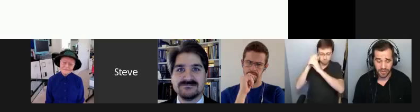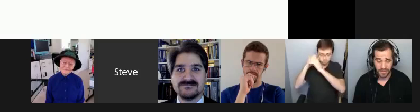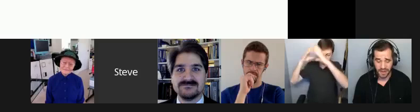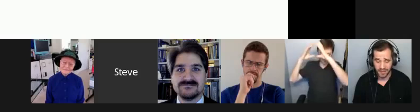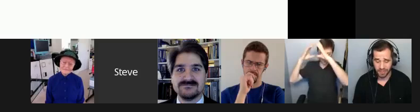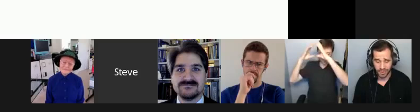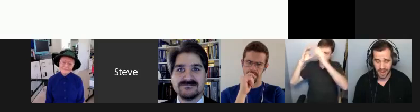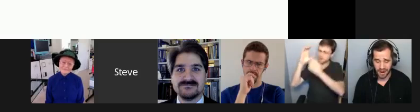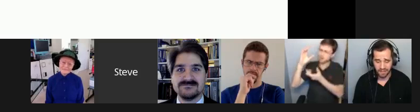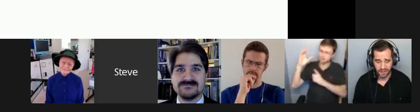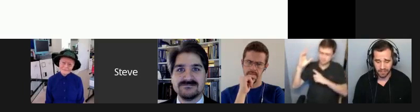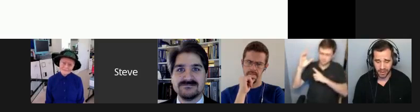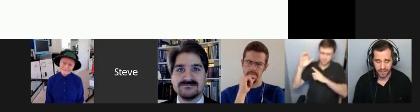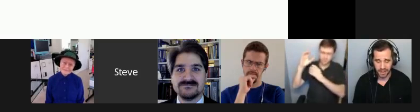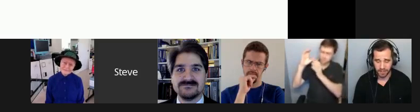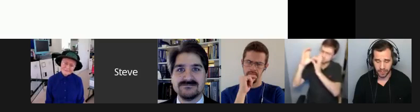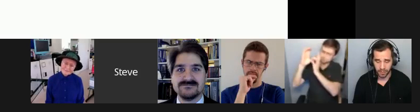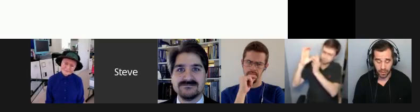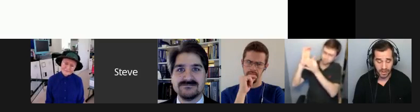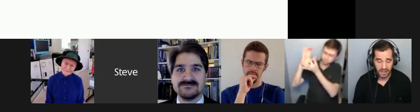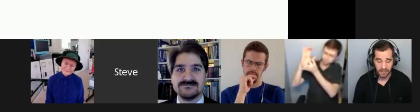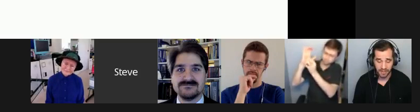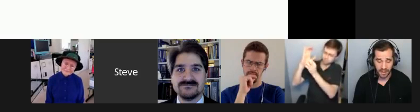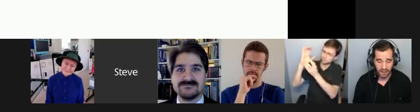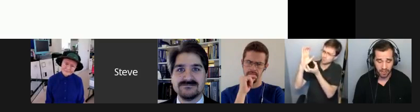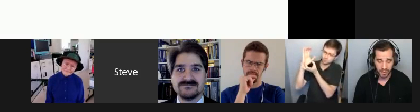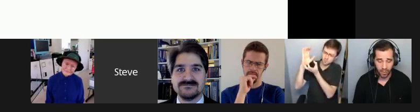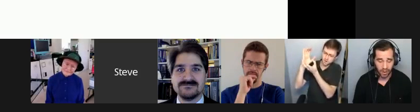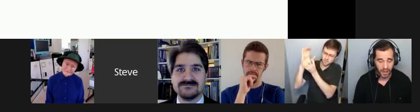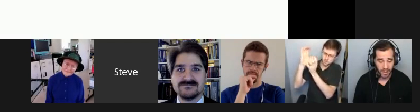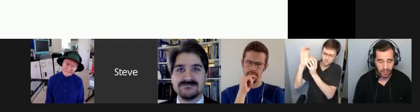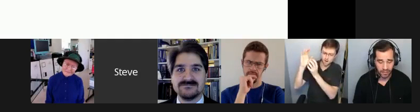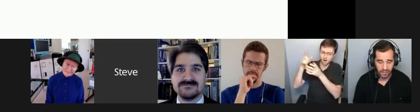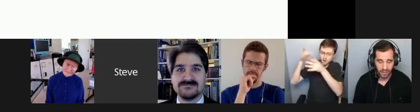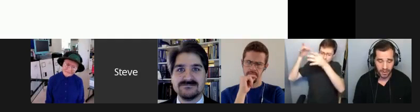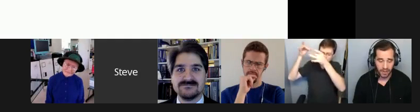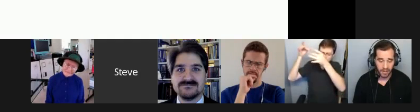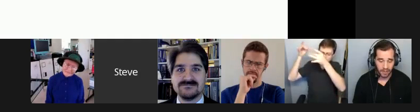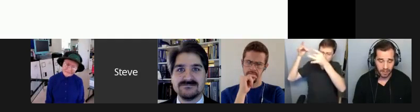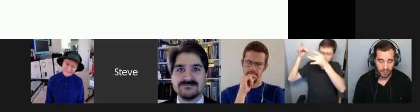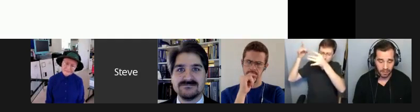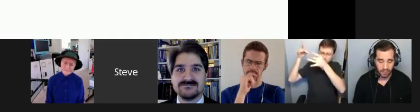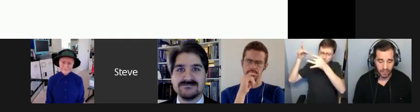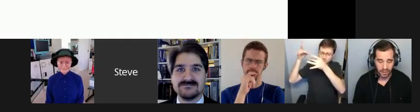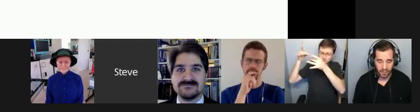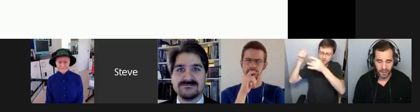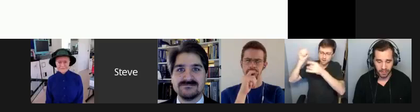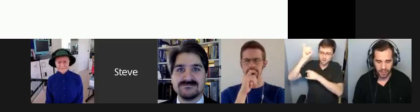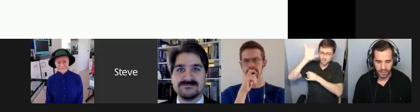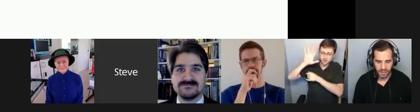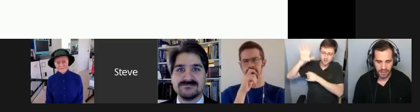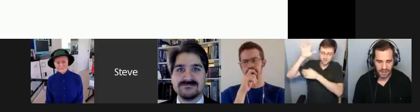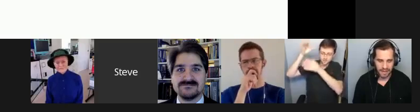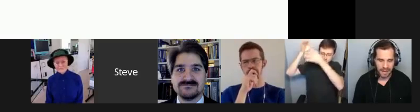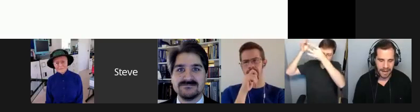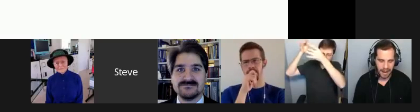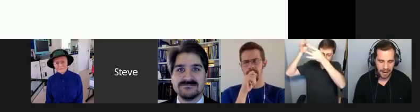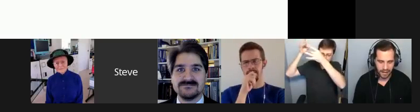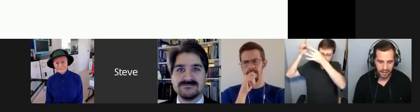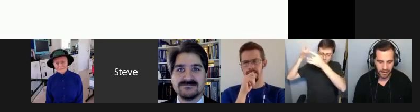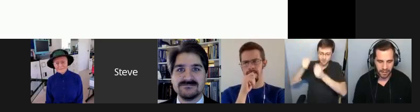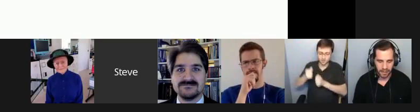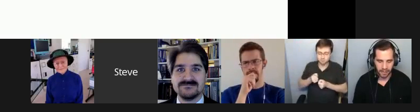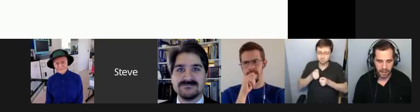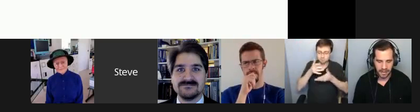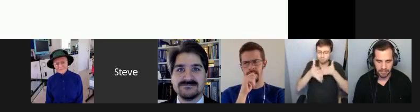Nós temos diferentes tipos de árvore, por exemplo. Quando nós queremos falar sobre coqueiros, ou nós podemos